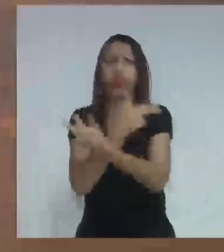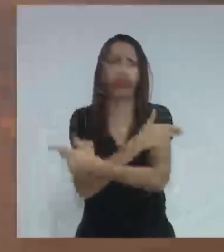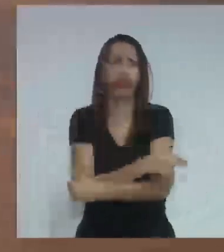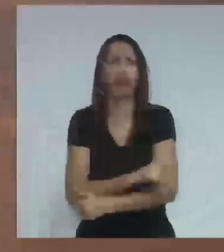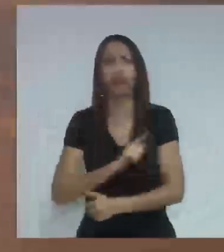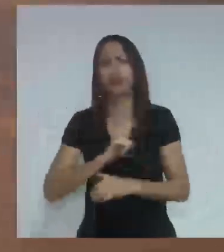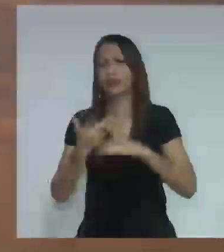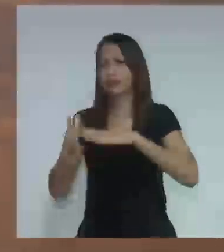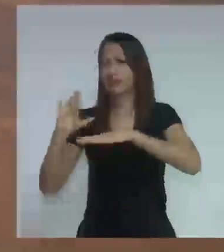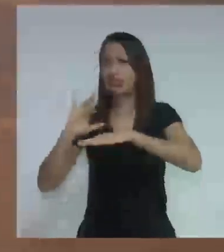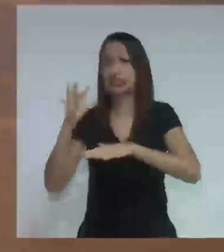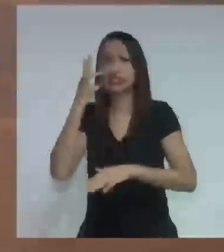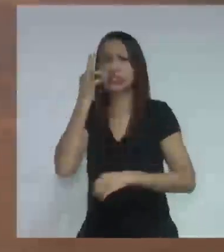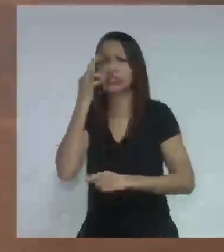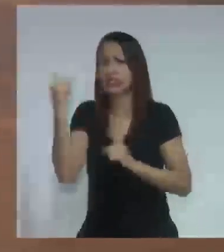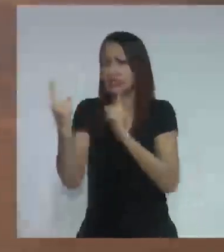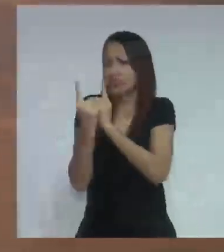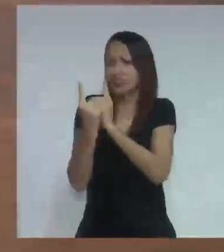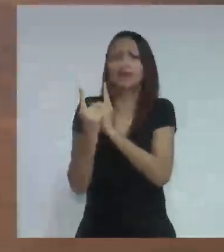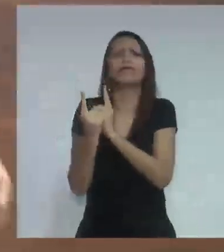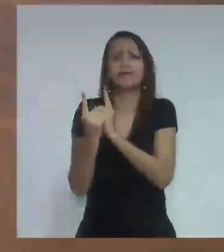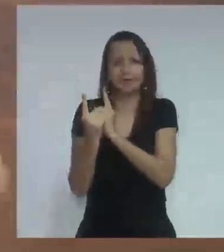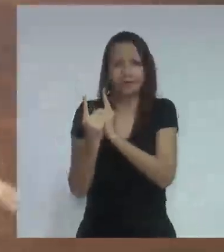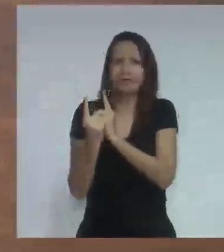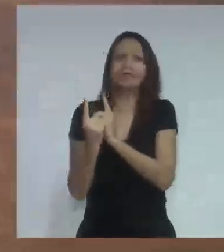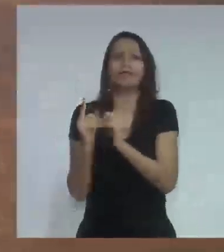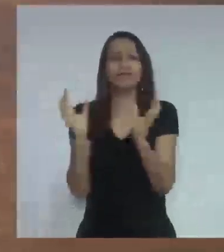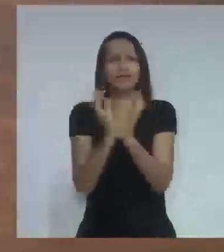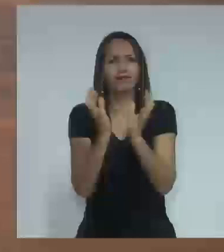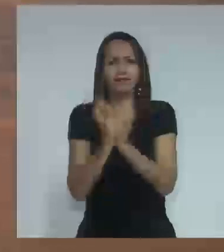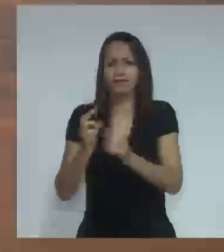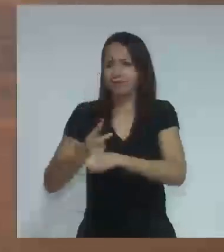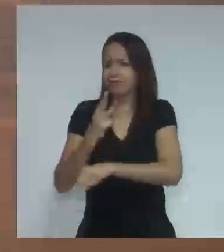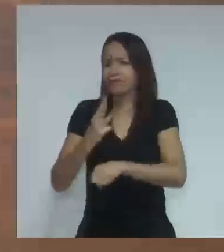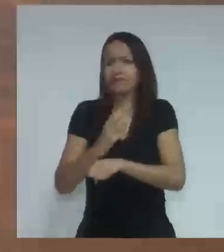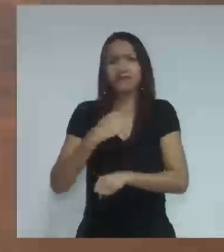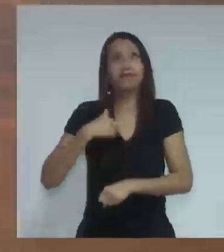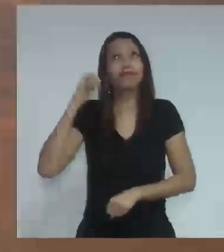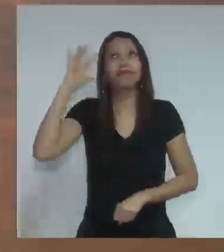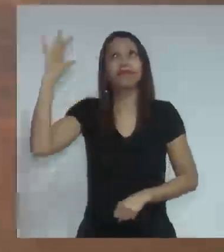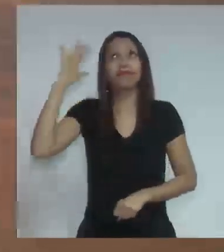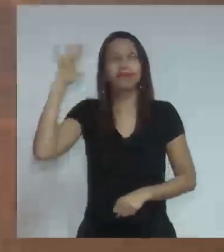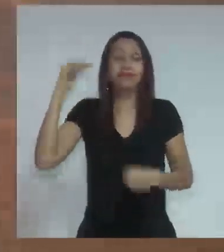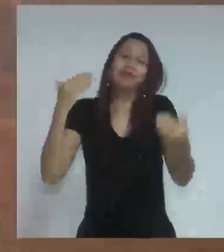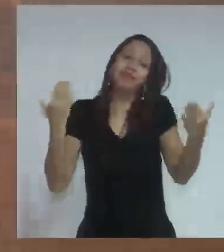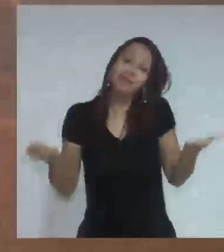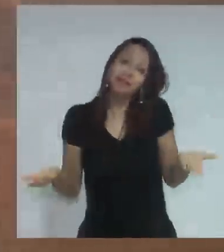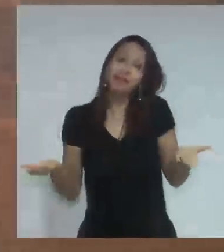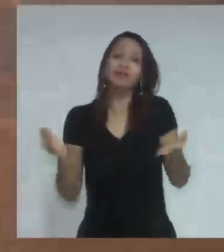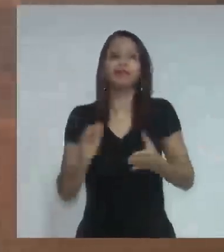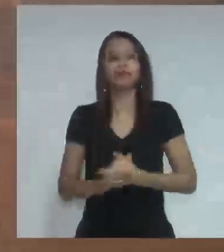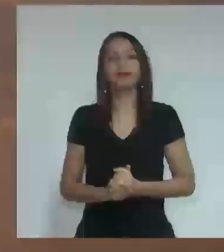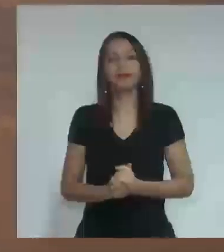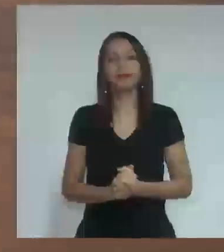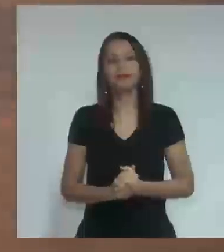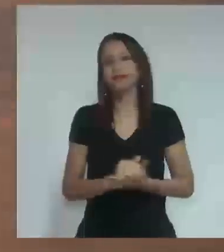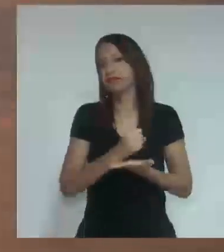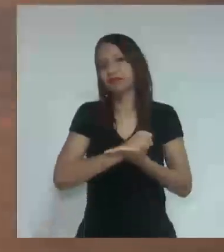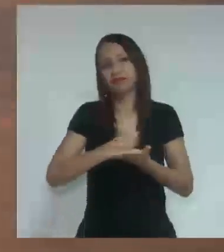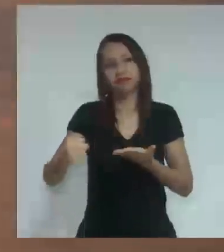ou pessoalmente, ou em grupo de WhatsApp. Eu fico imaginando. Mas, enfim, já passou